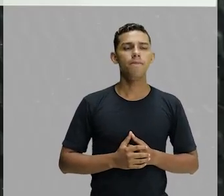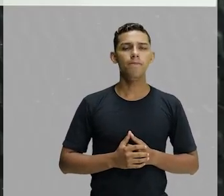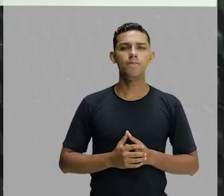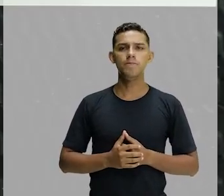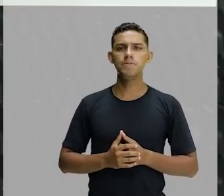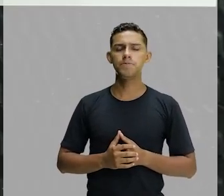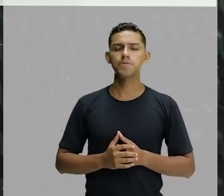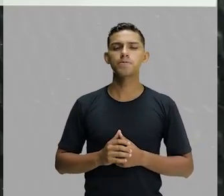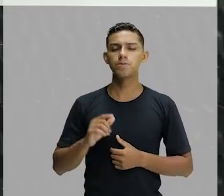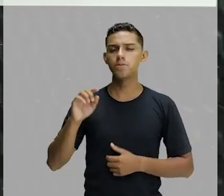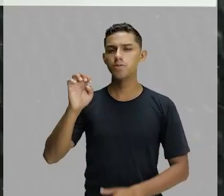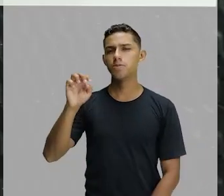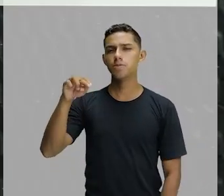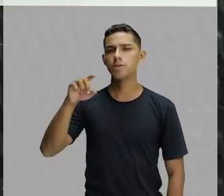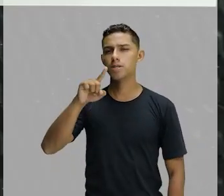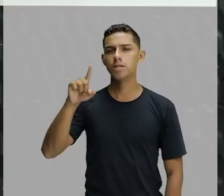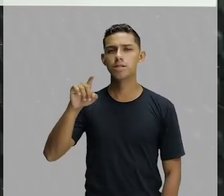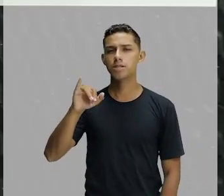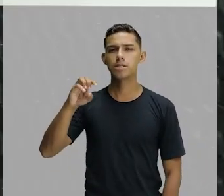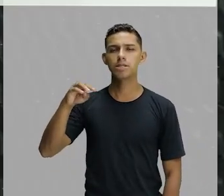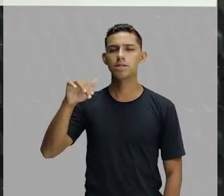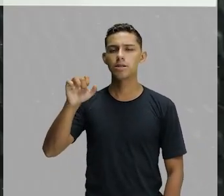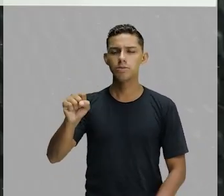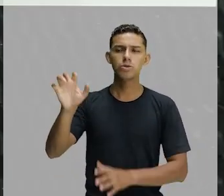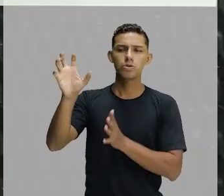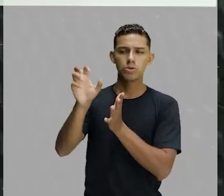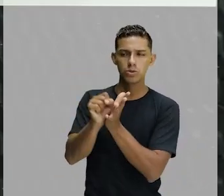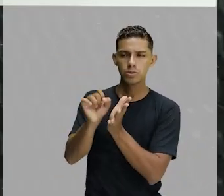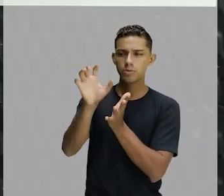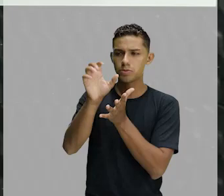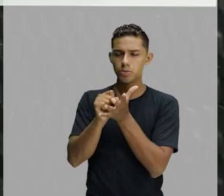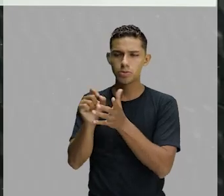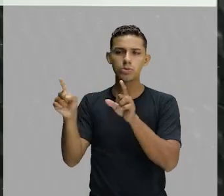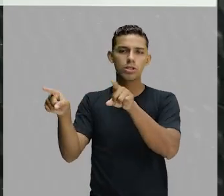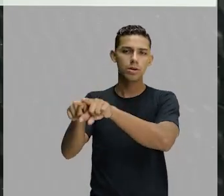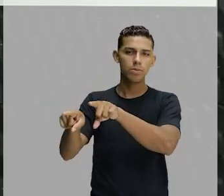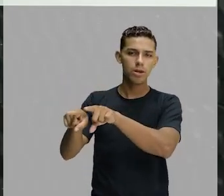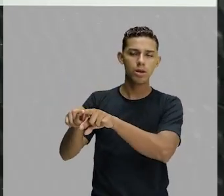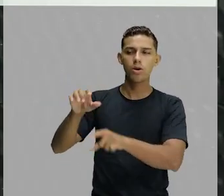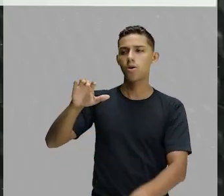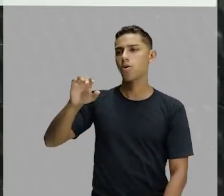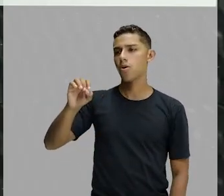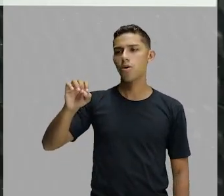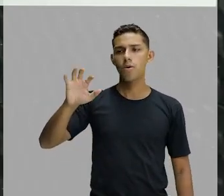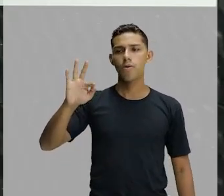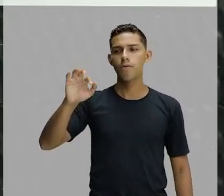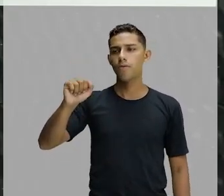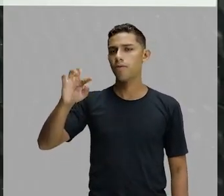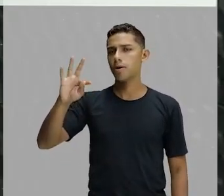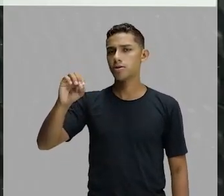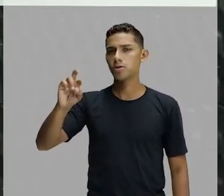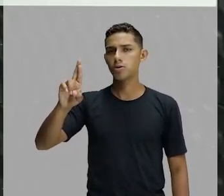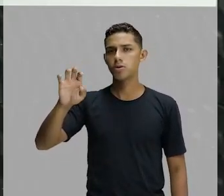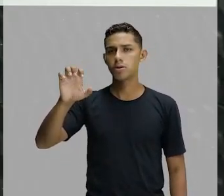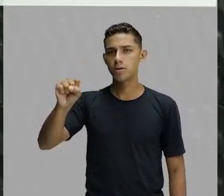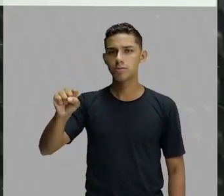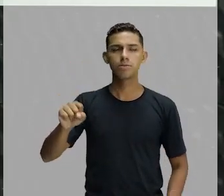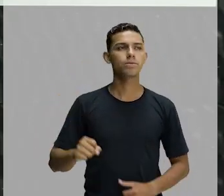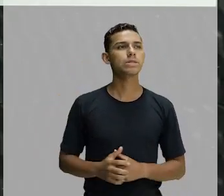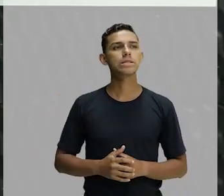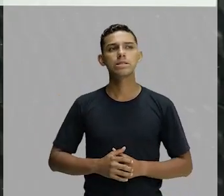de enzimas, juntamente as enzimas e os seus cofatores. Quer exemplo aqui, ó, de